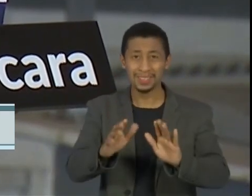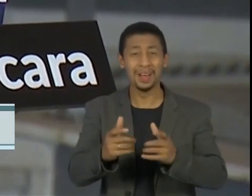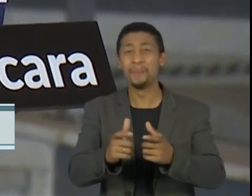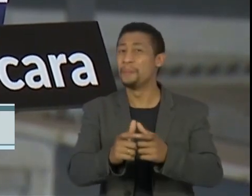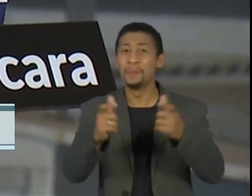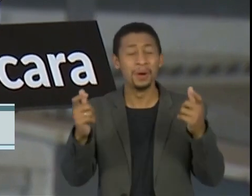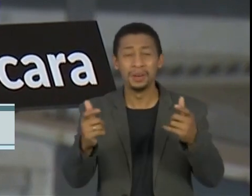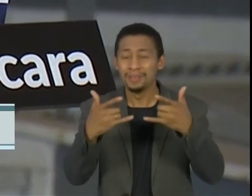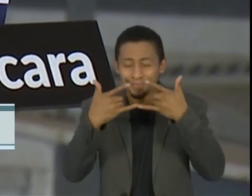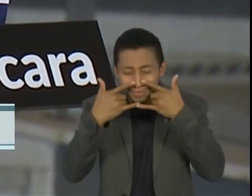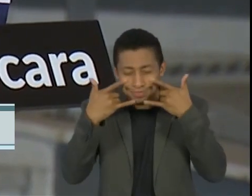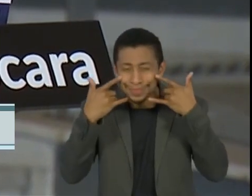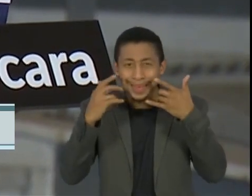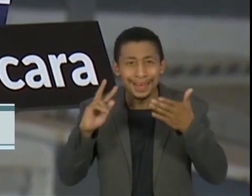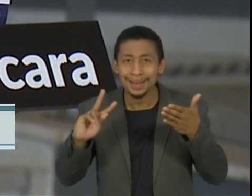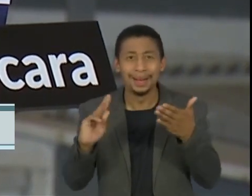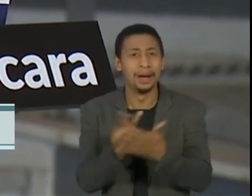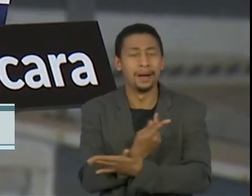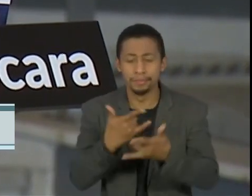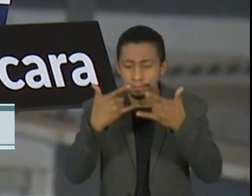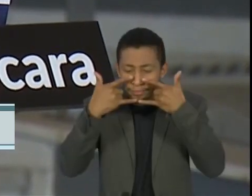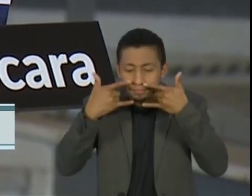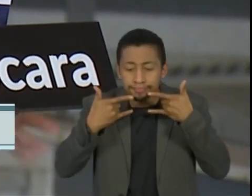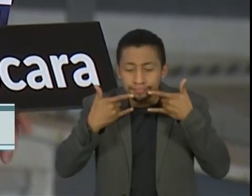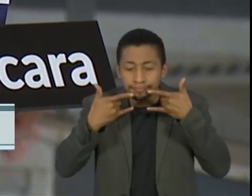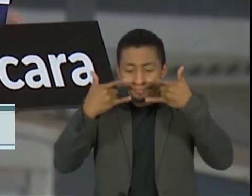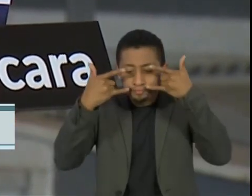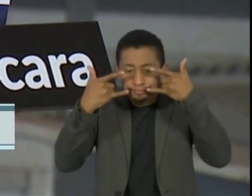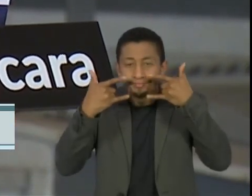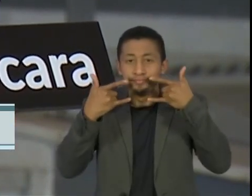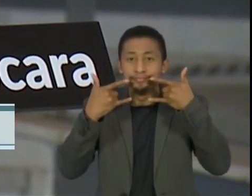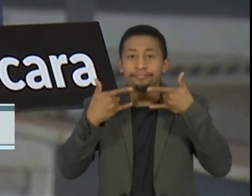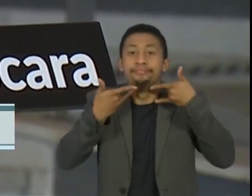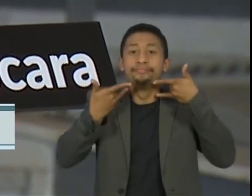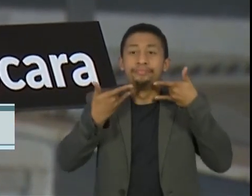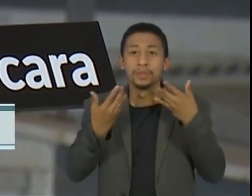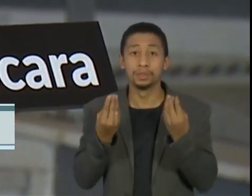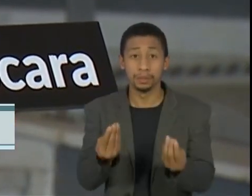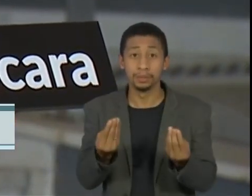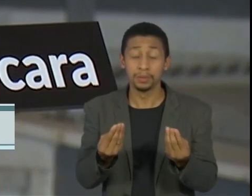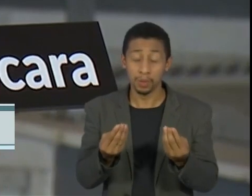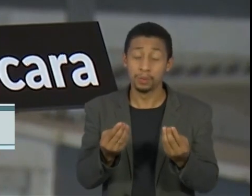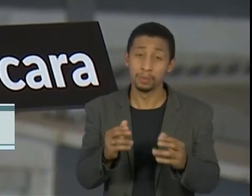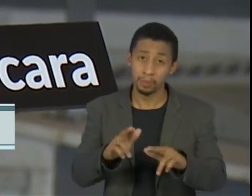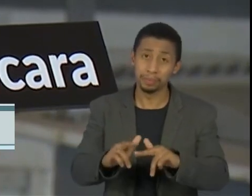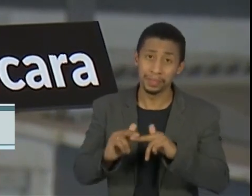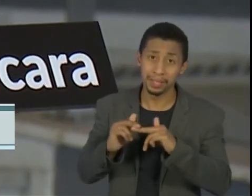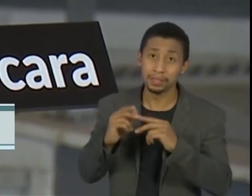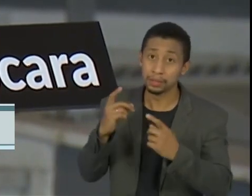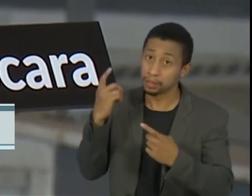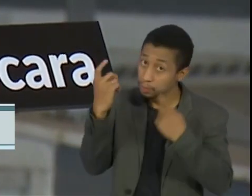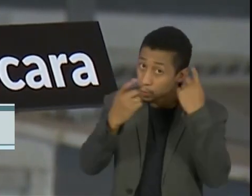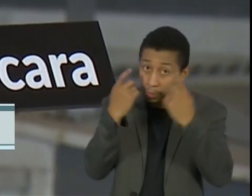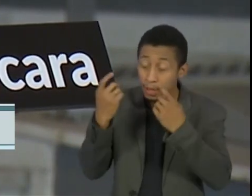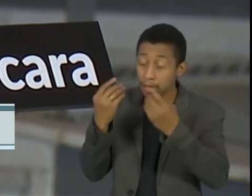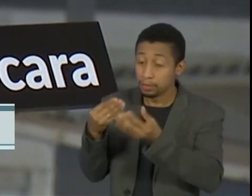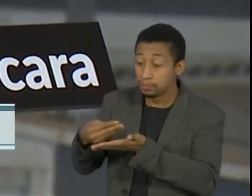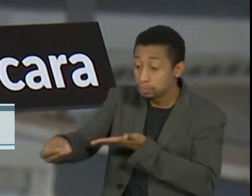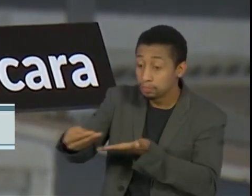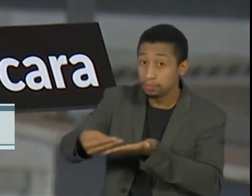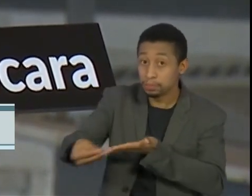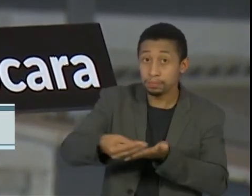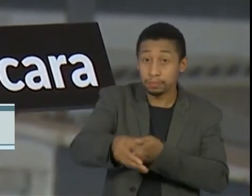da máscara. Então, isso também é uma preocupação. Por isso, a gente também está distribuindo os panfletos onde a